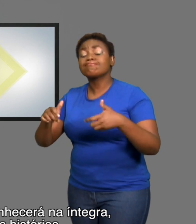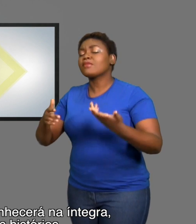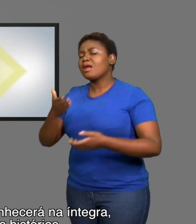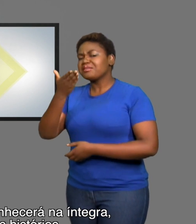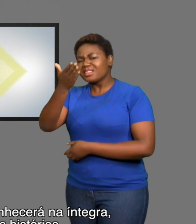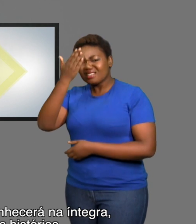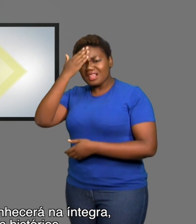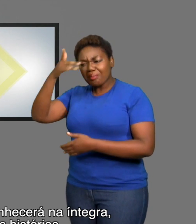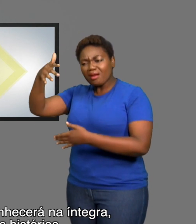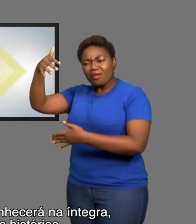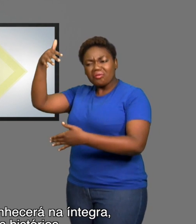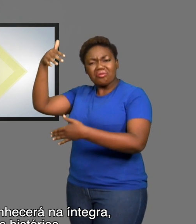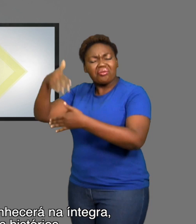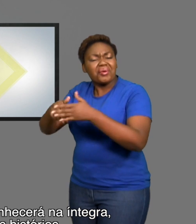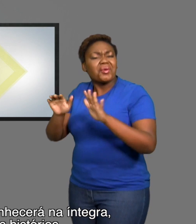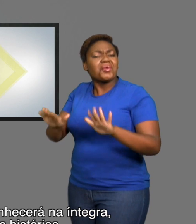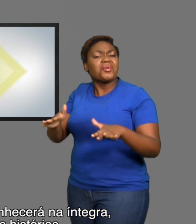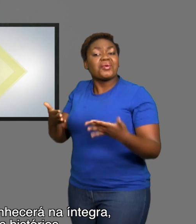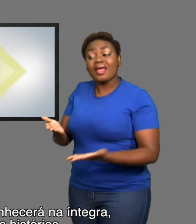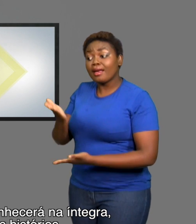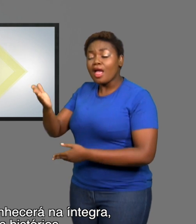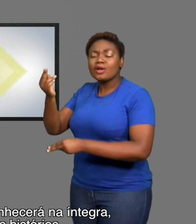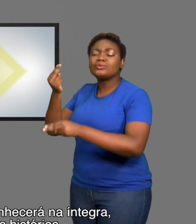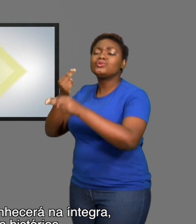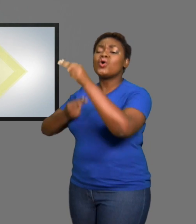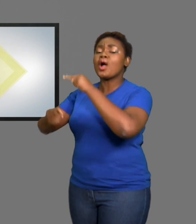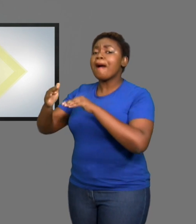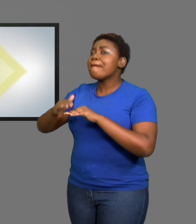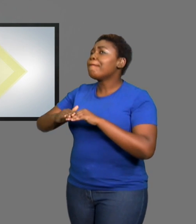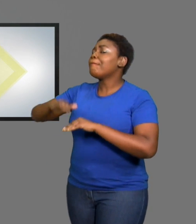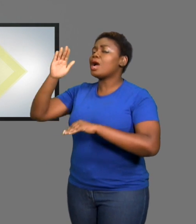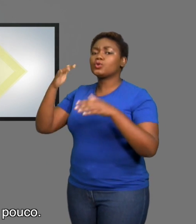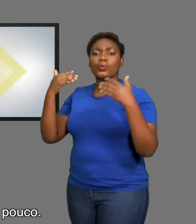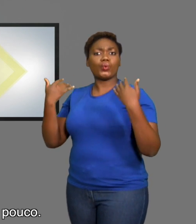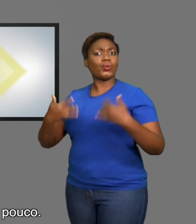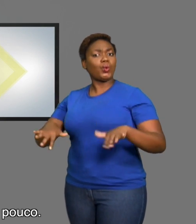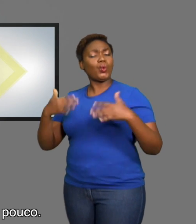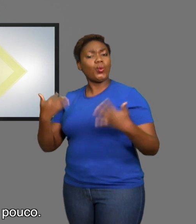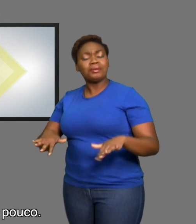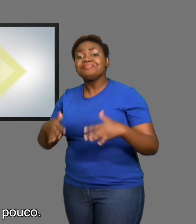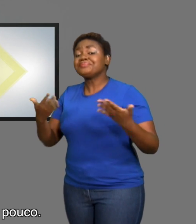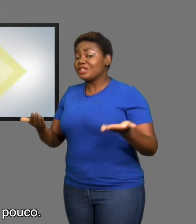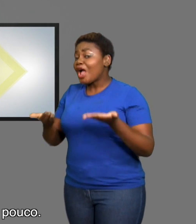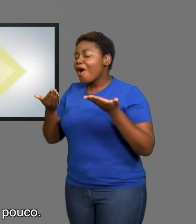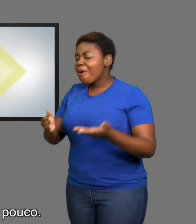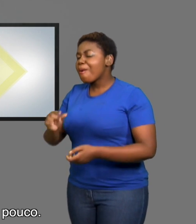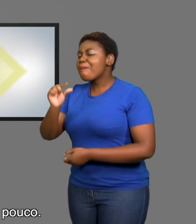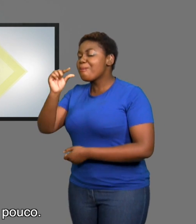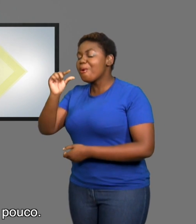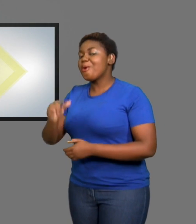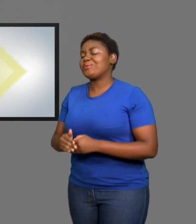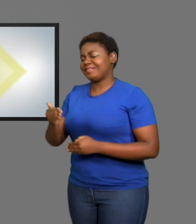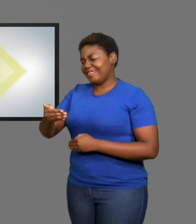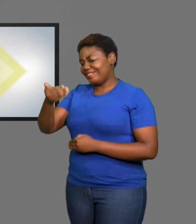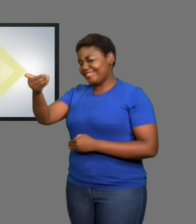Muito bem, você conhecerá na íntegra estas e mais histórias daqui a pouco.